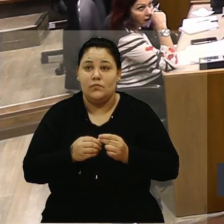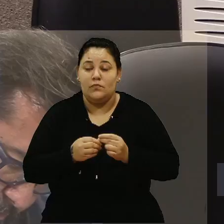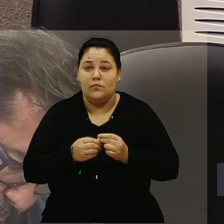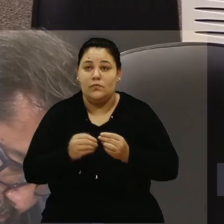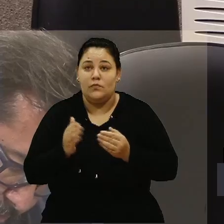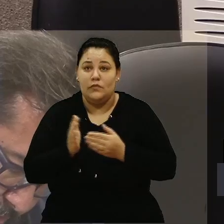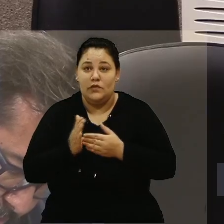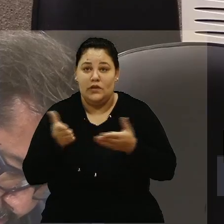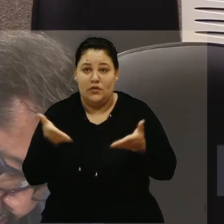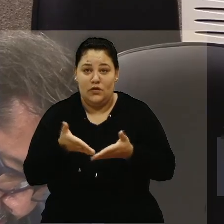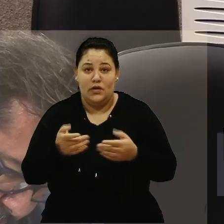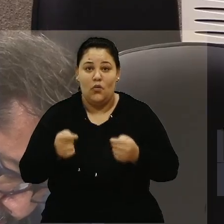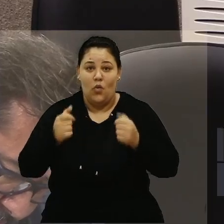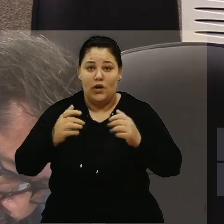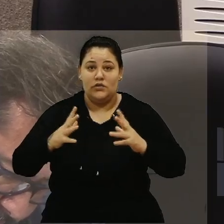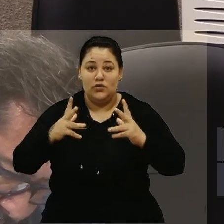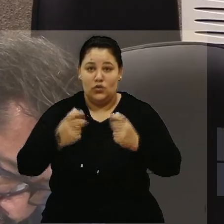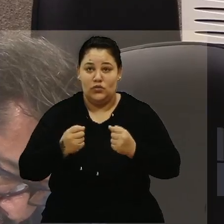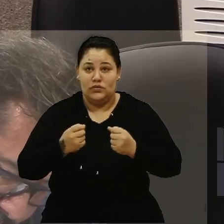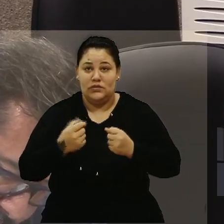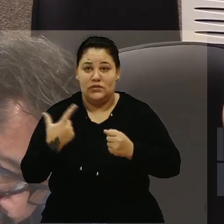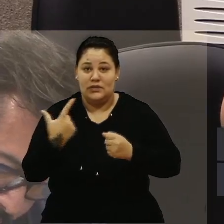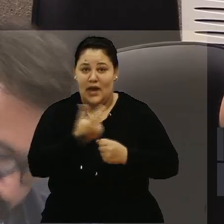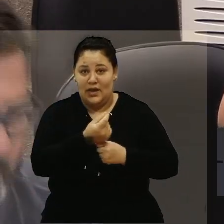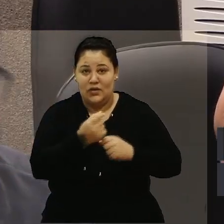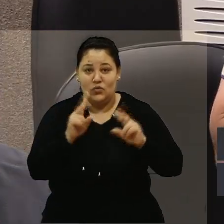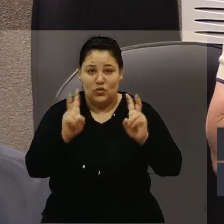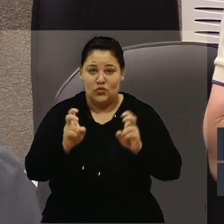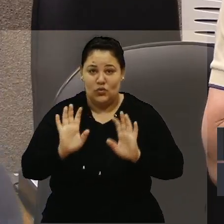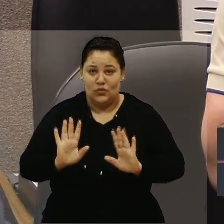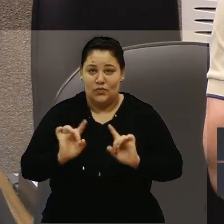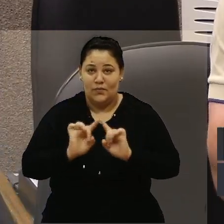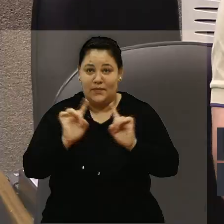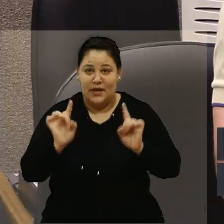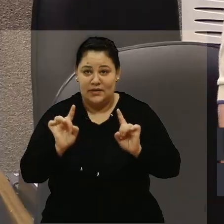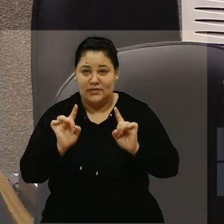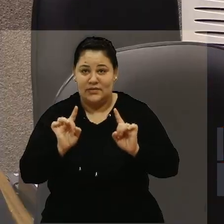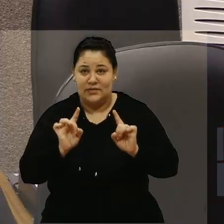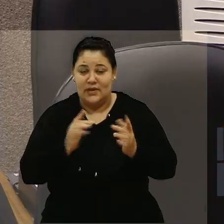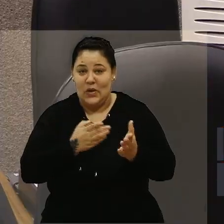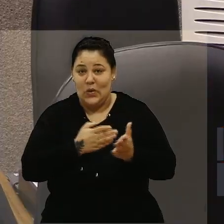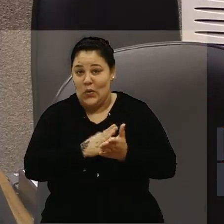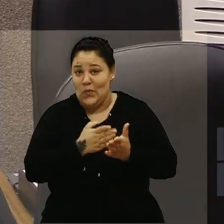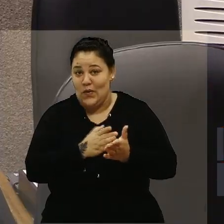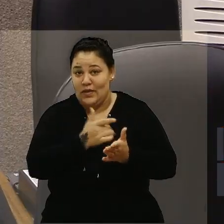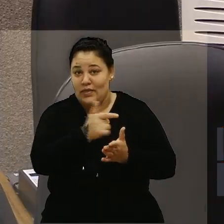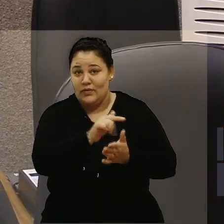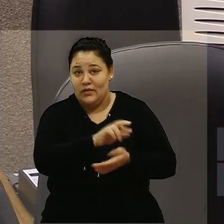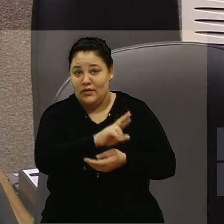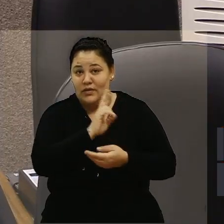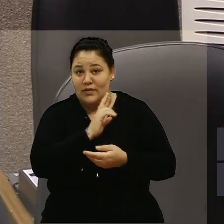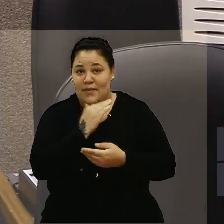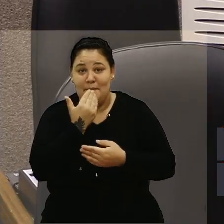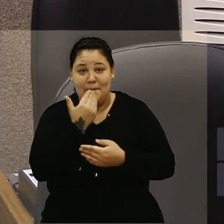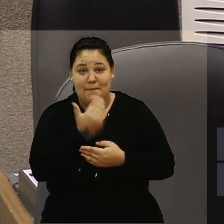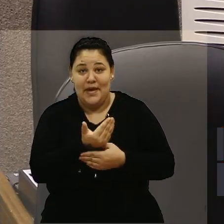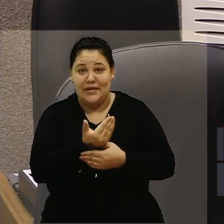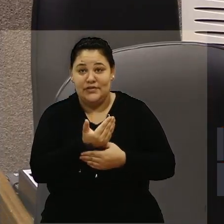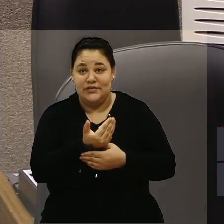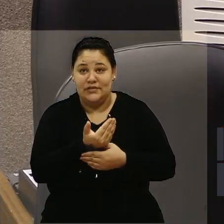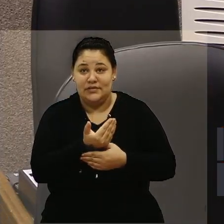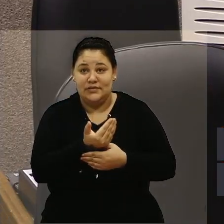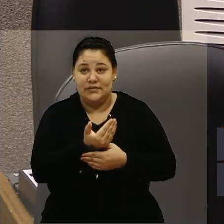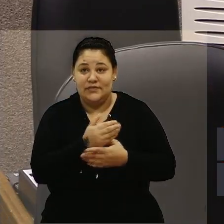agora quase todos fugiram do tema, mas é aquela história, né? Quando cutuca, não tem o que responder, aí pedem 1001